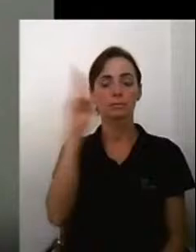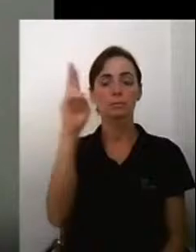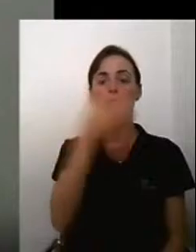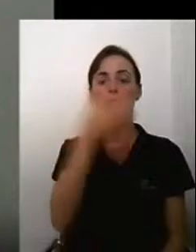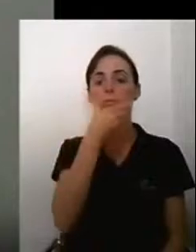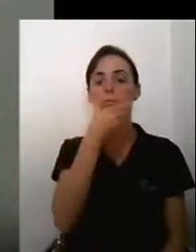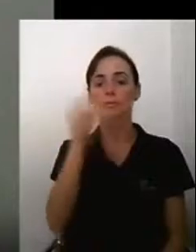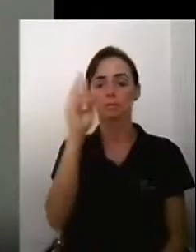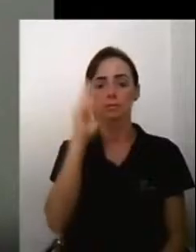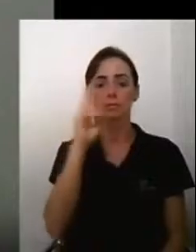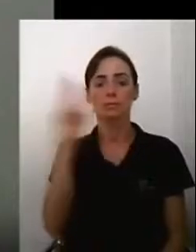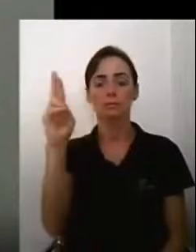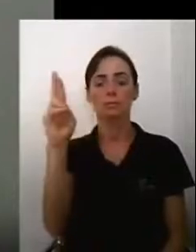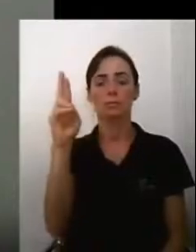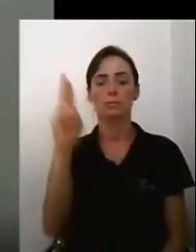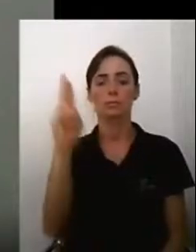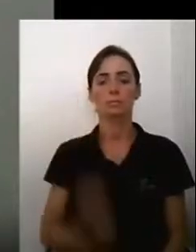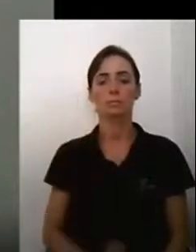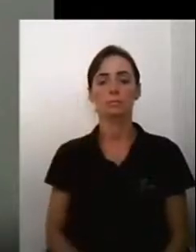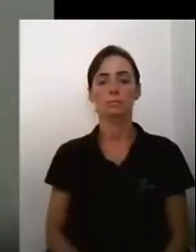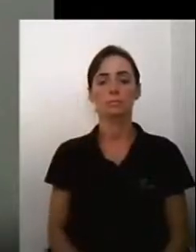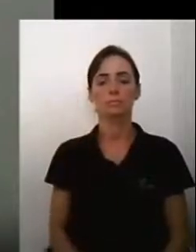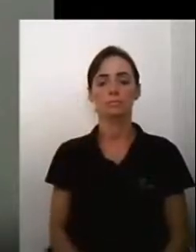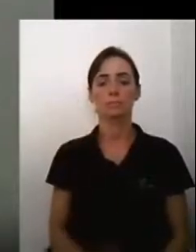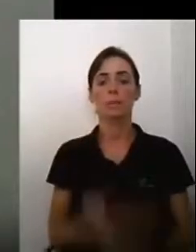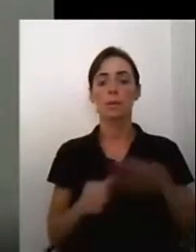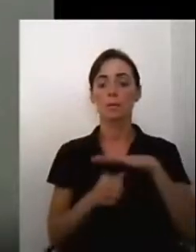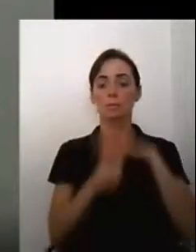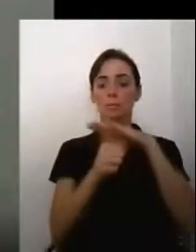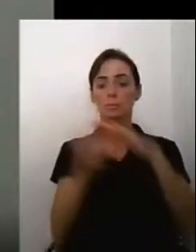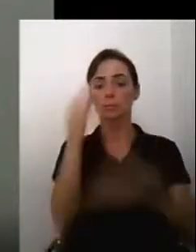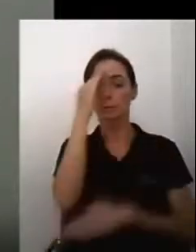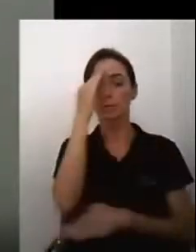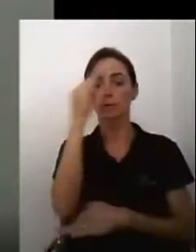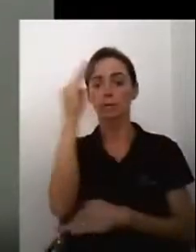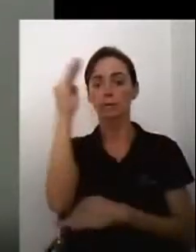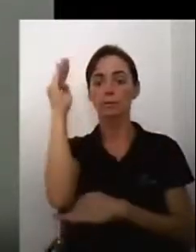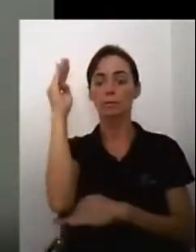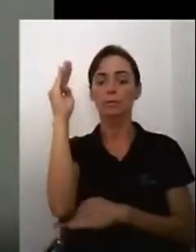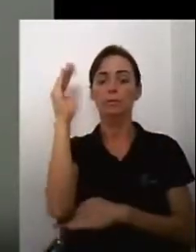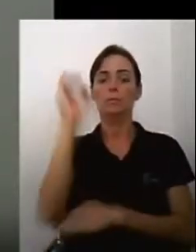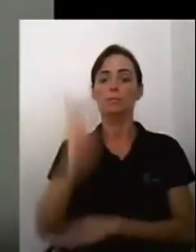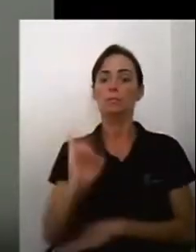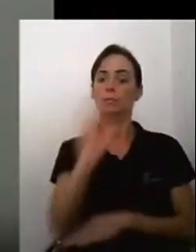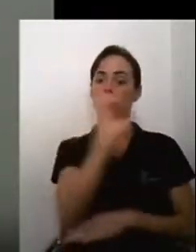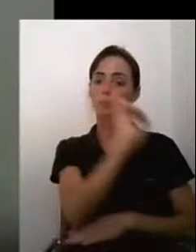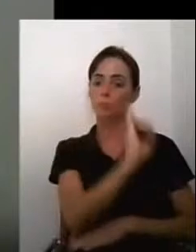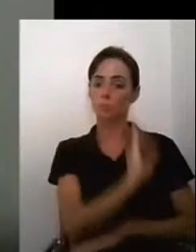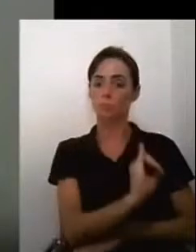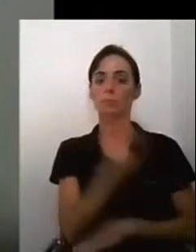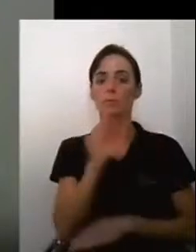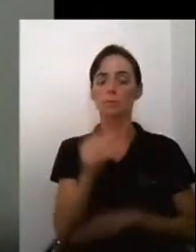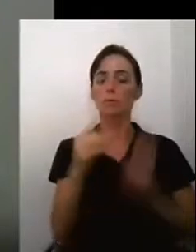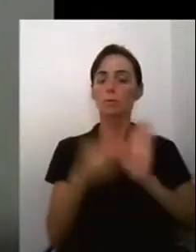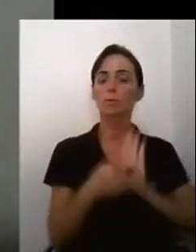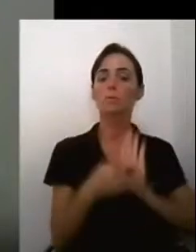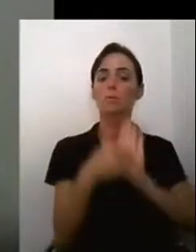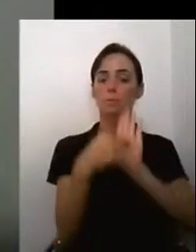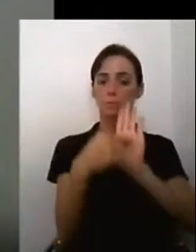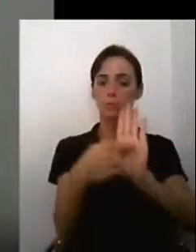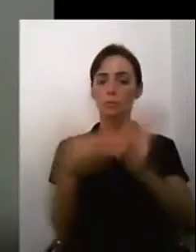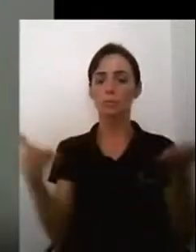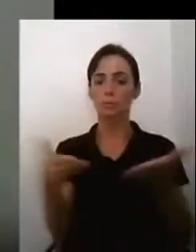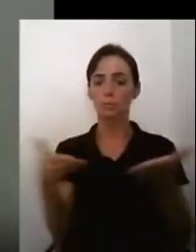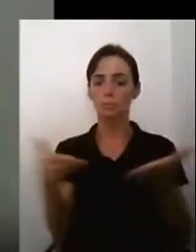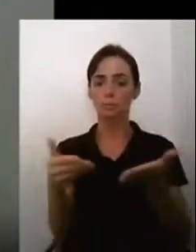Prezados senhores e senhoras, autoridades acadêmicas e institucionais já devidamente nominadas